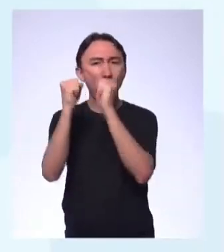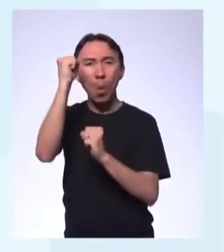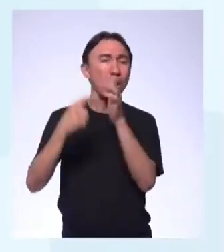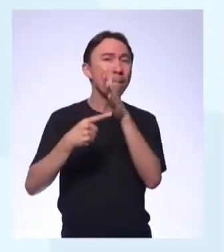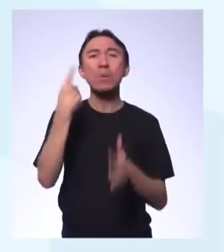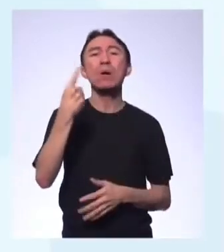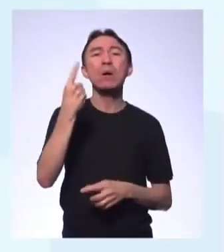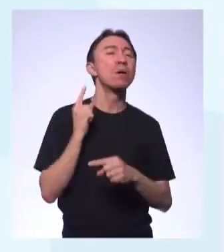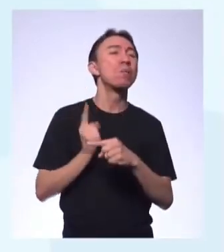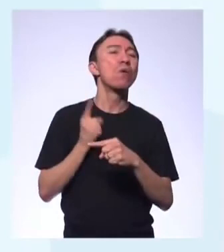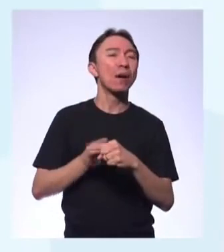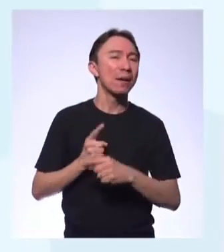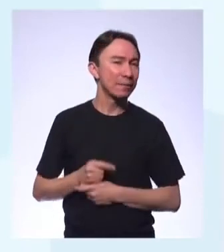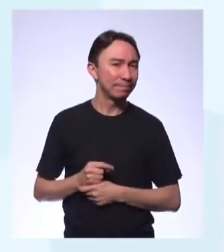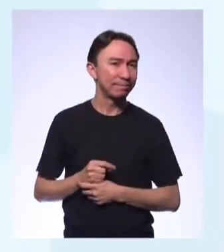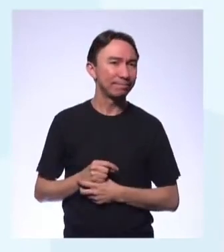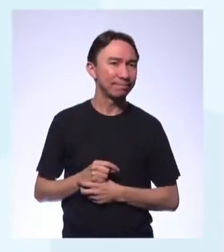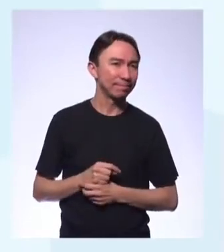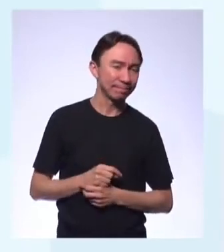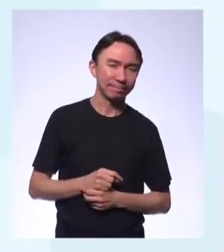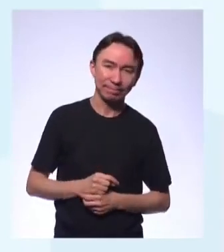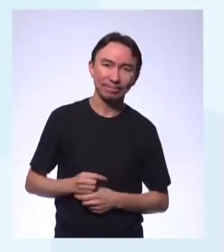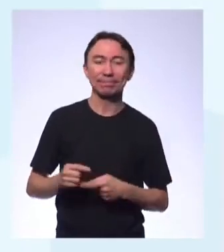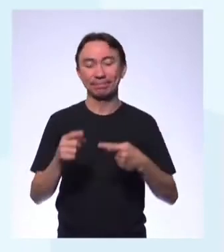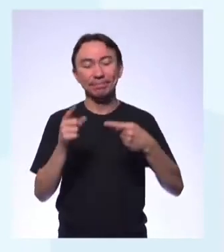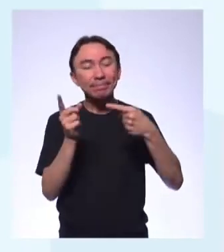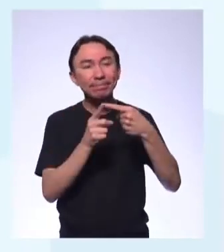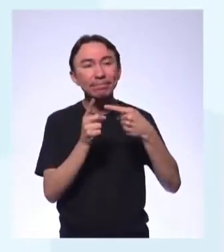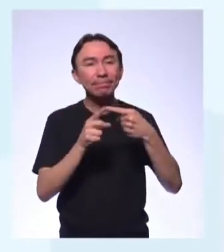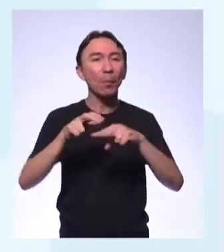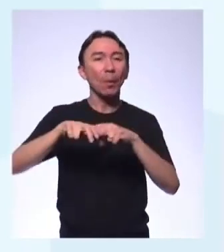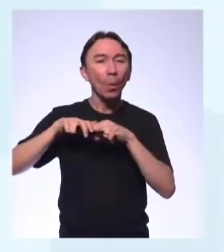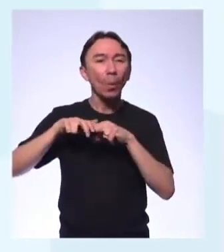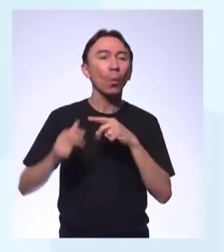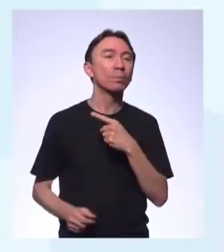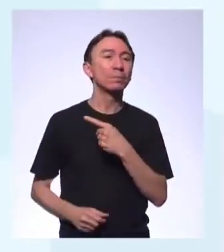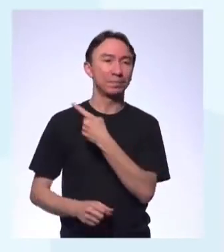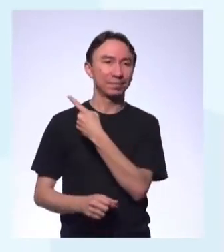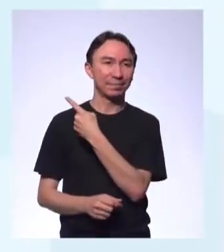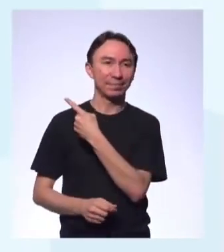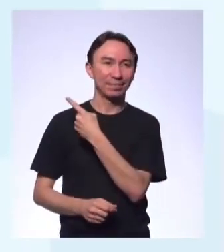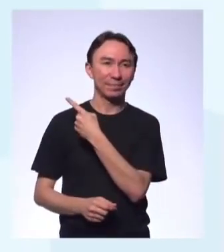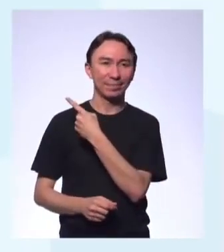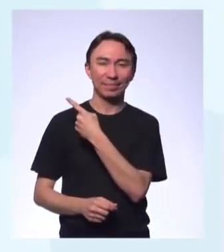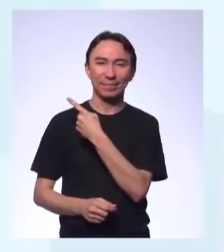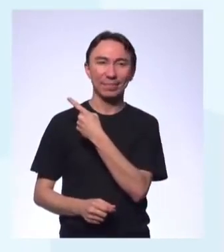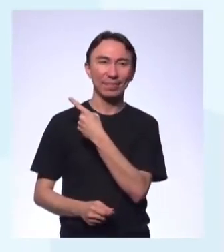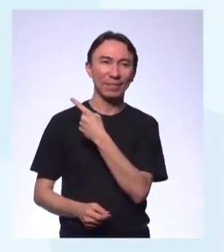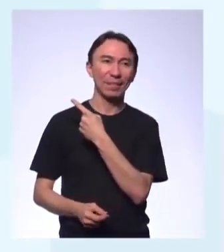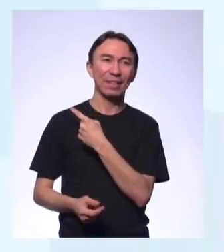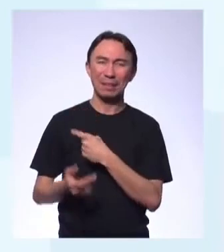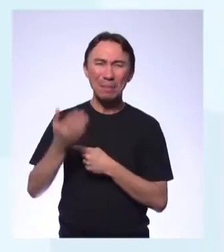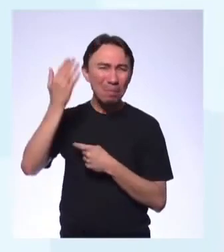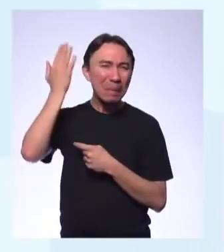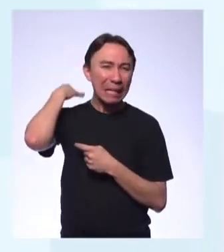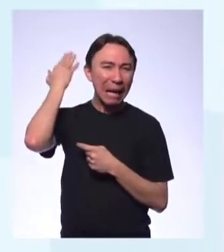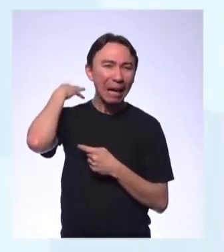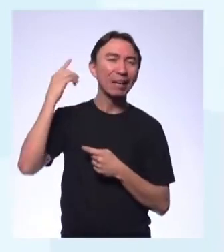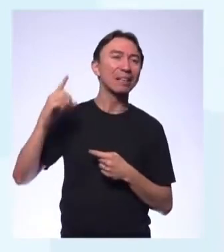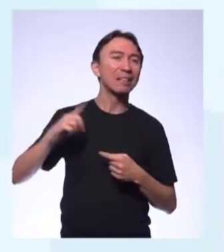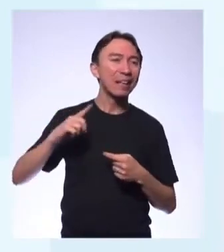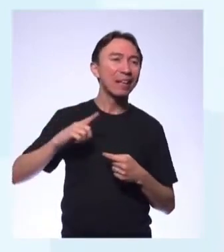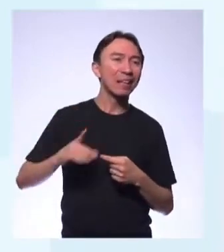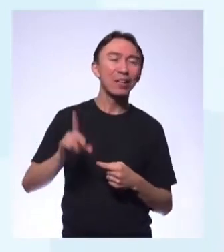primeiro. O primeiro fator é o acúmulo de capitais que vinham desde a dinastia Tudor, né? A dinastia que